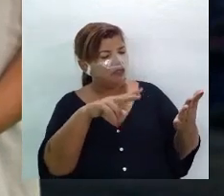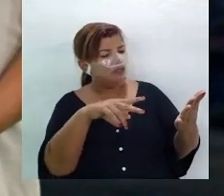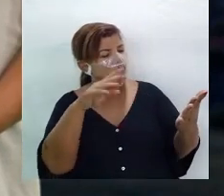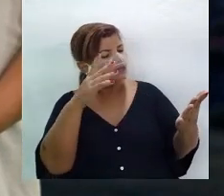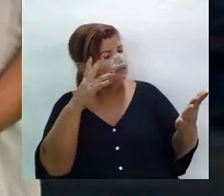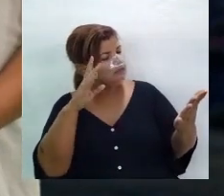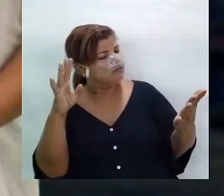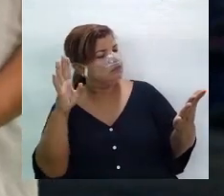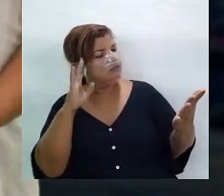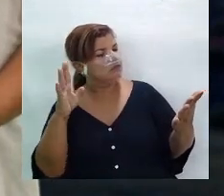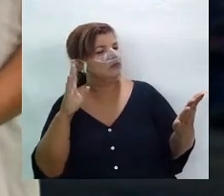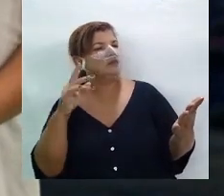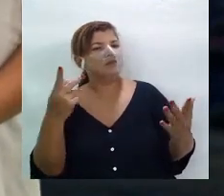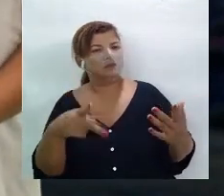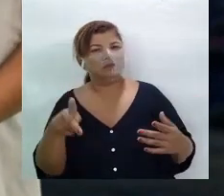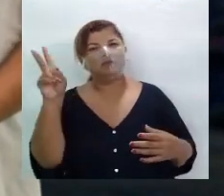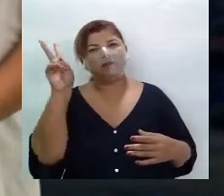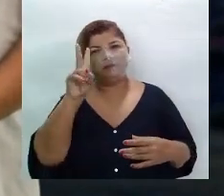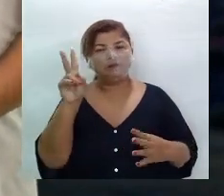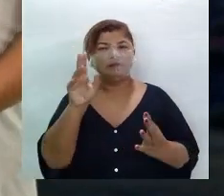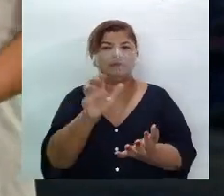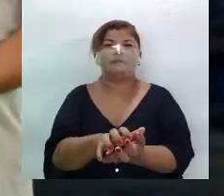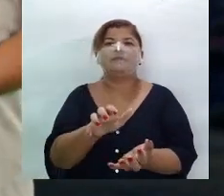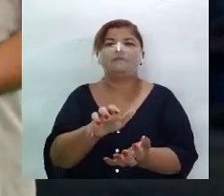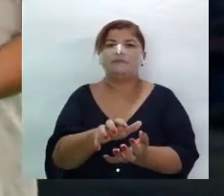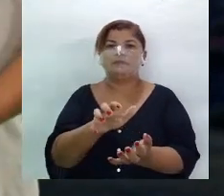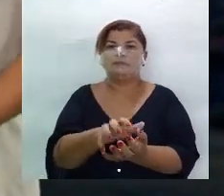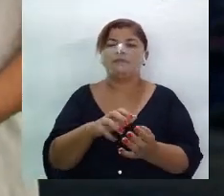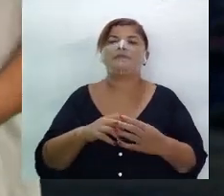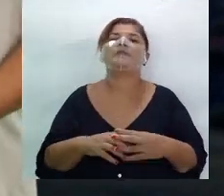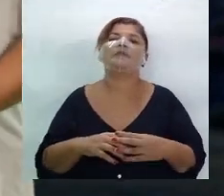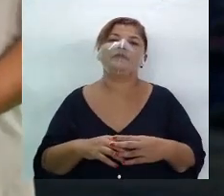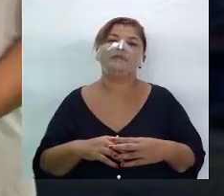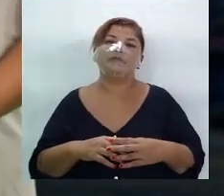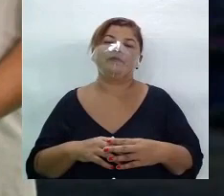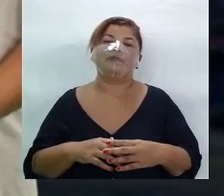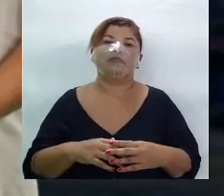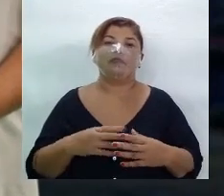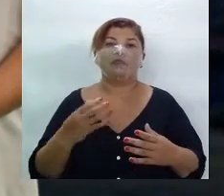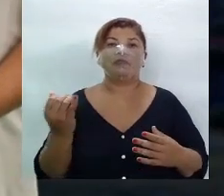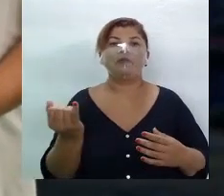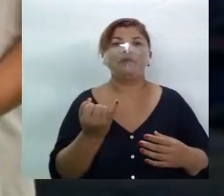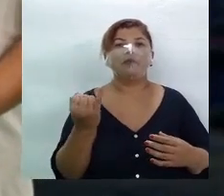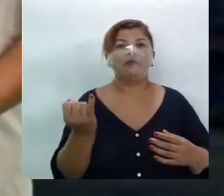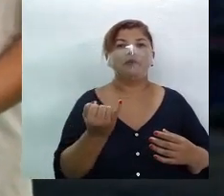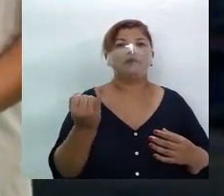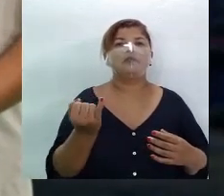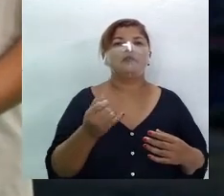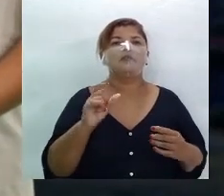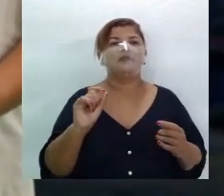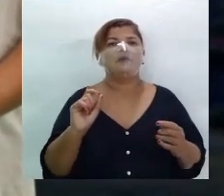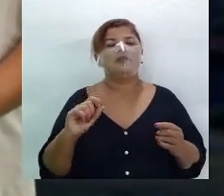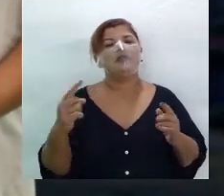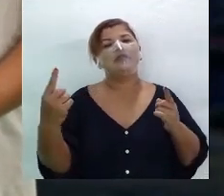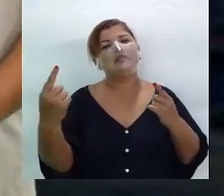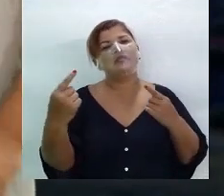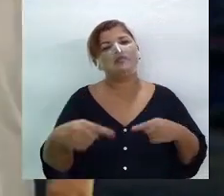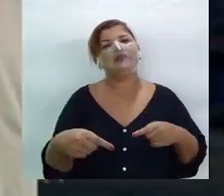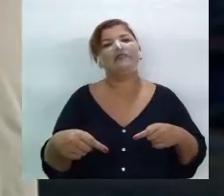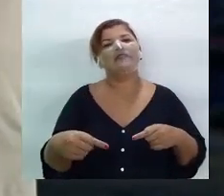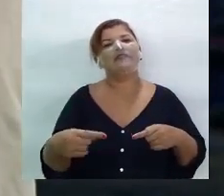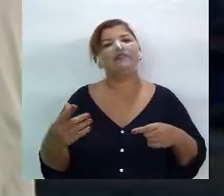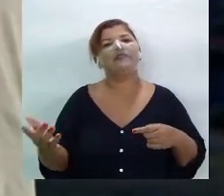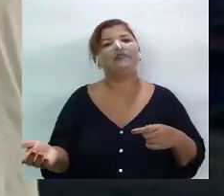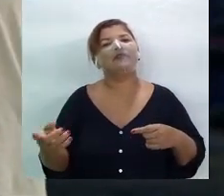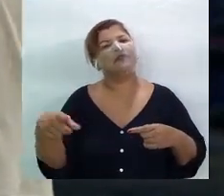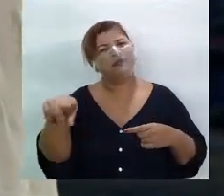de história daqui de Pernambuco. De Recife. O professor Diógenes, eu acho que um ponto importante eu gostaria, assim, um desafio pequeno que eu gostaria de dar agora é que